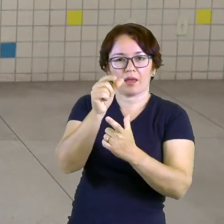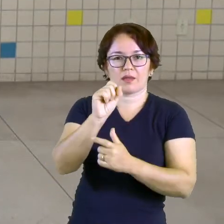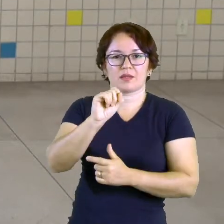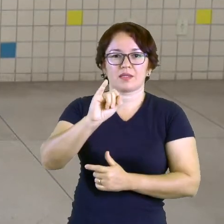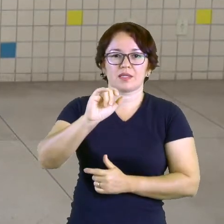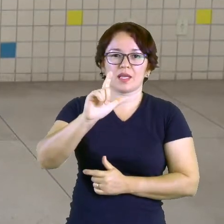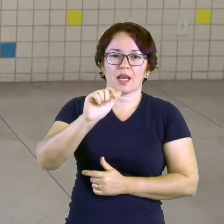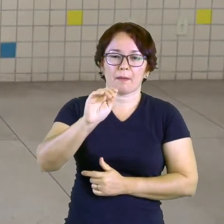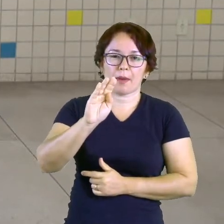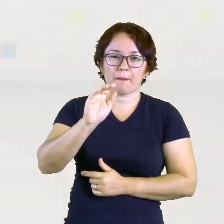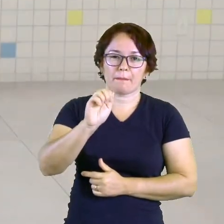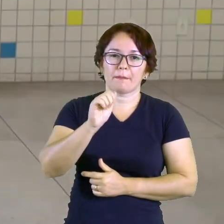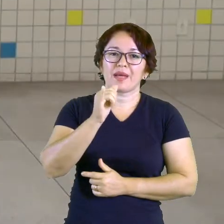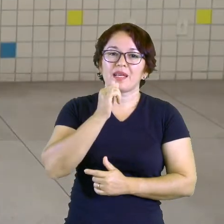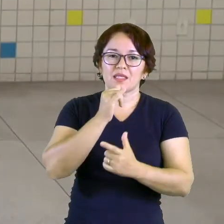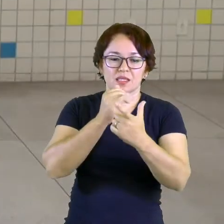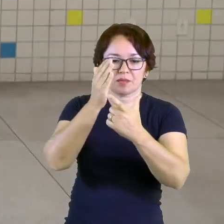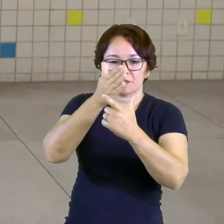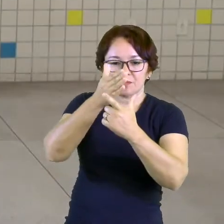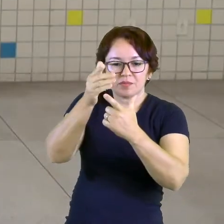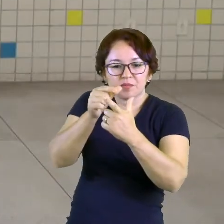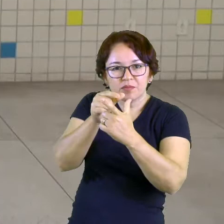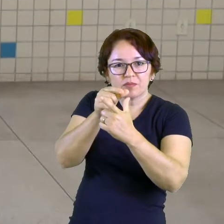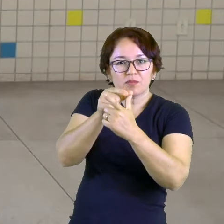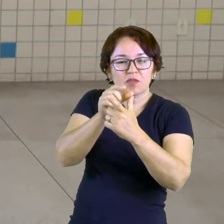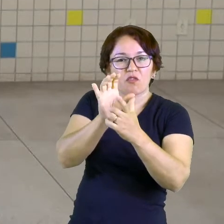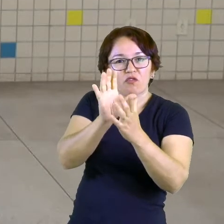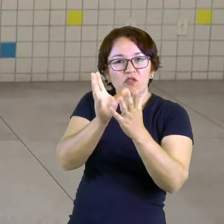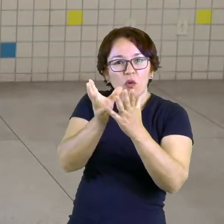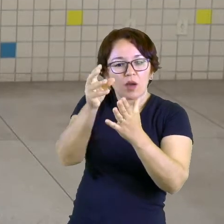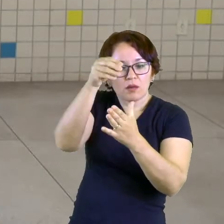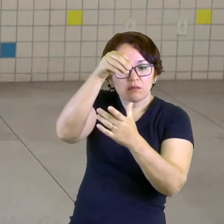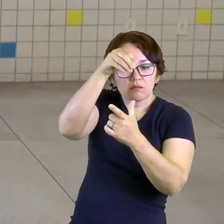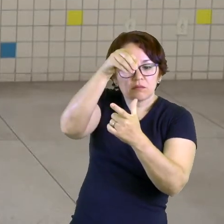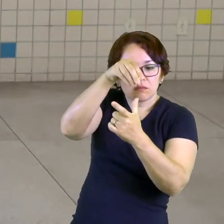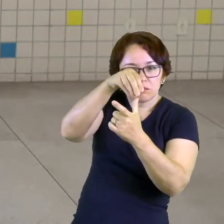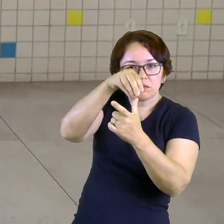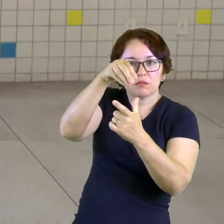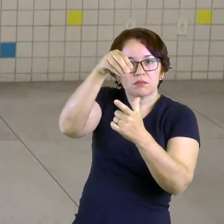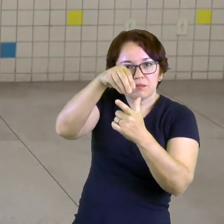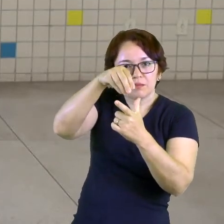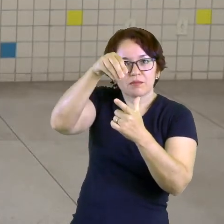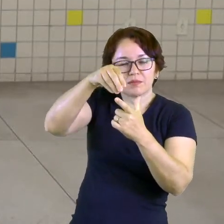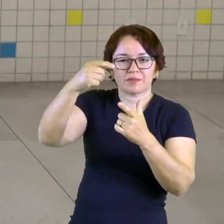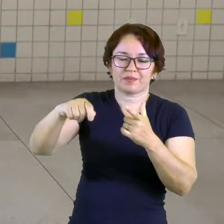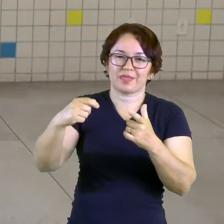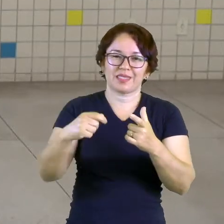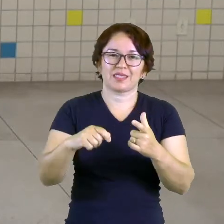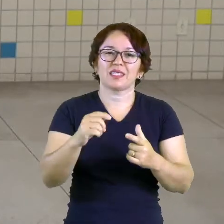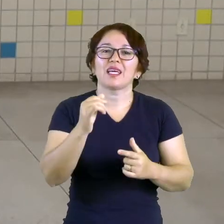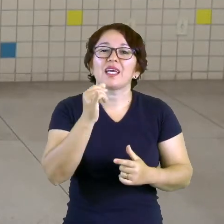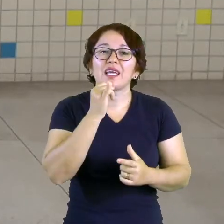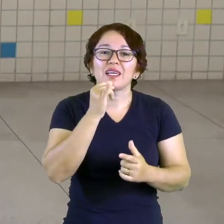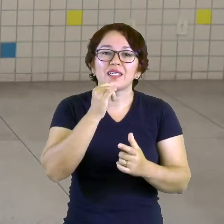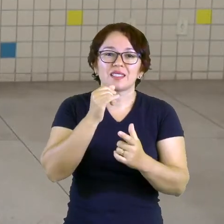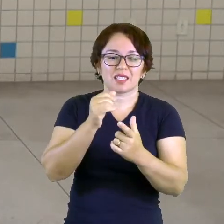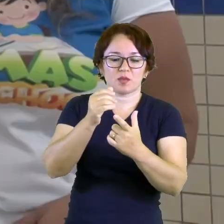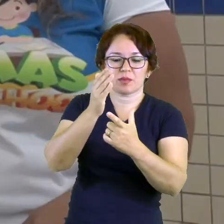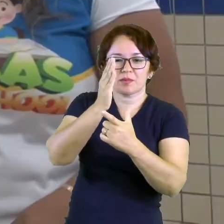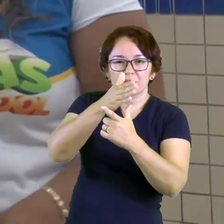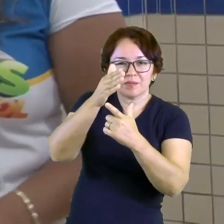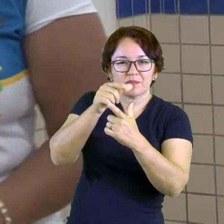uma sílaba. E será que as sílabas, elas são pronunciadas todas na